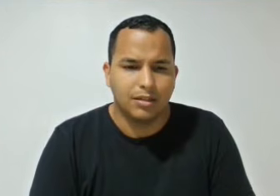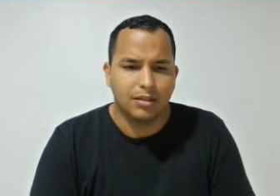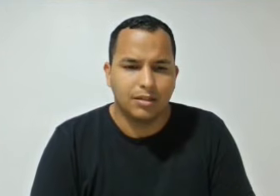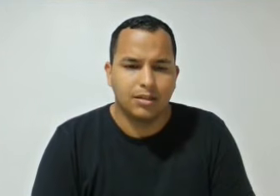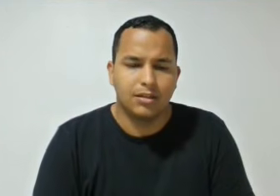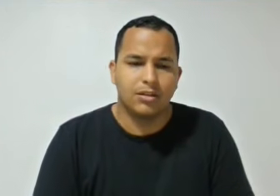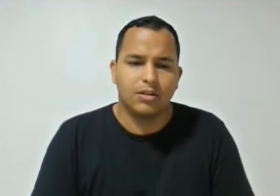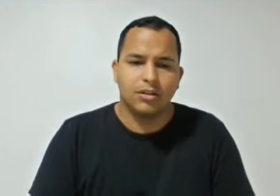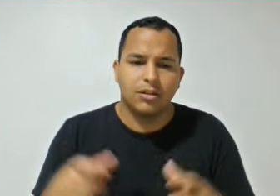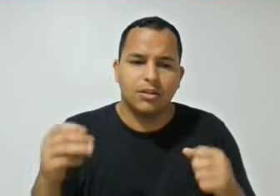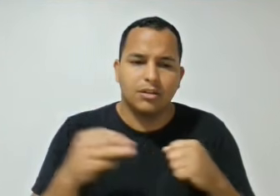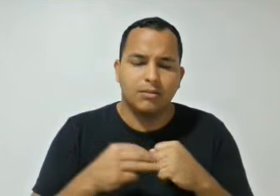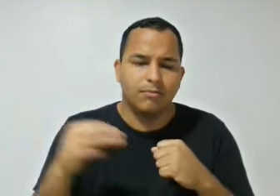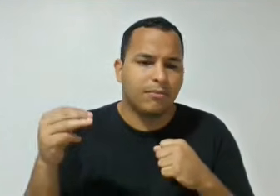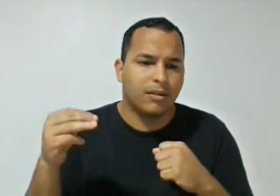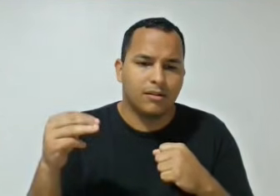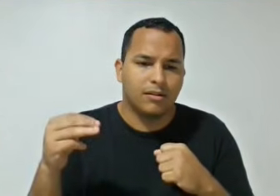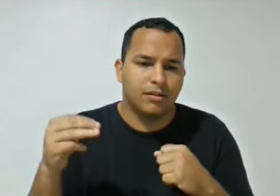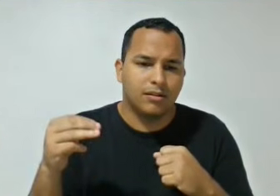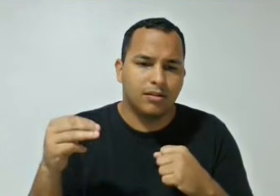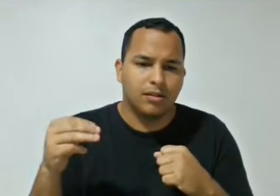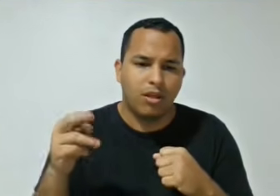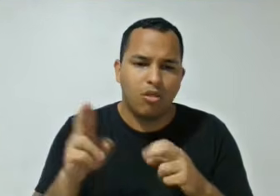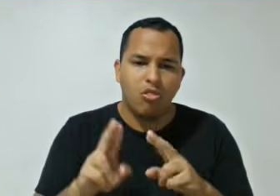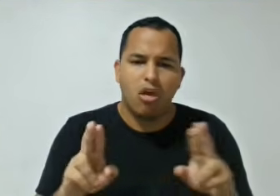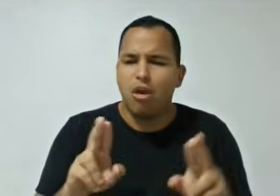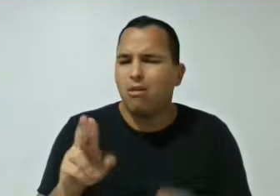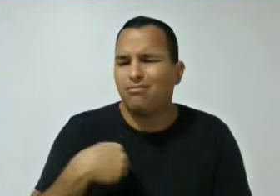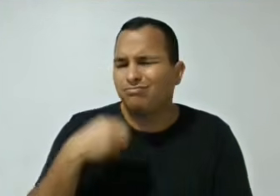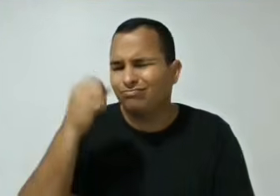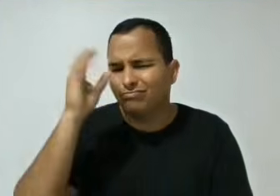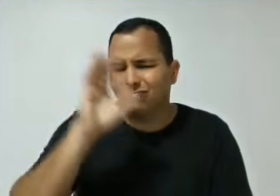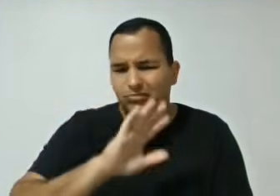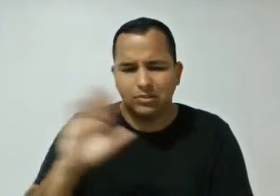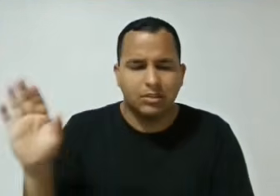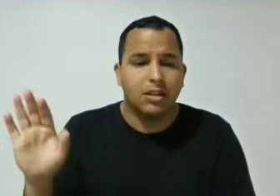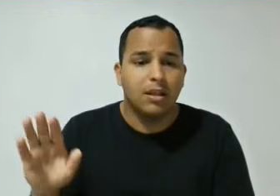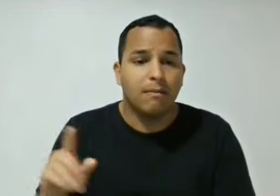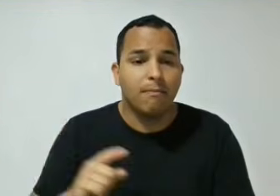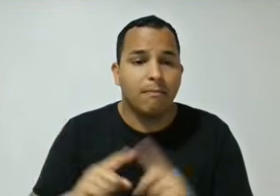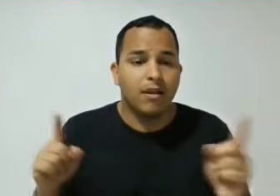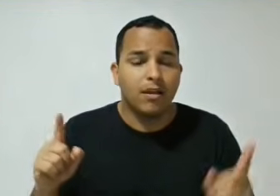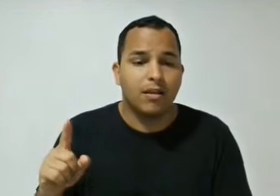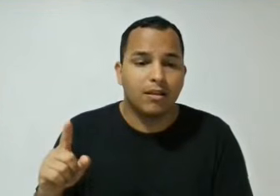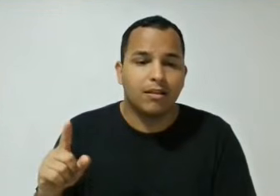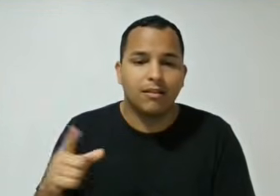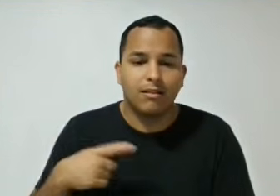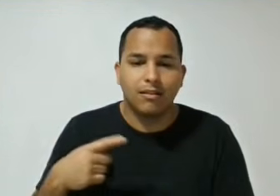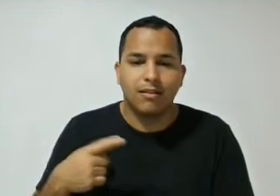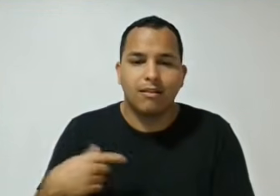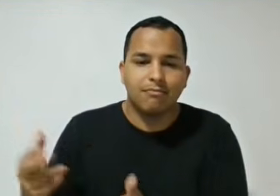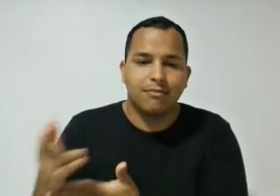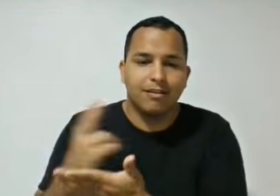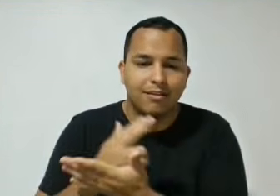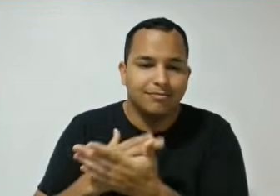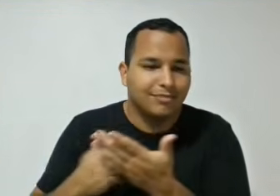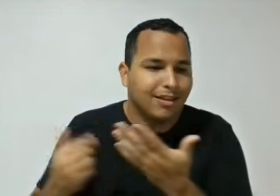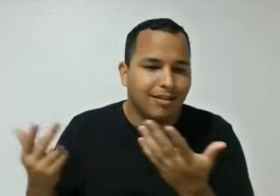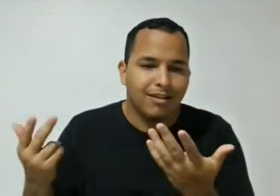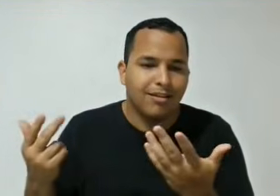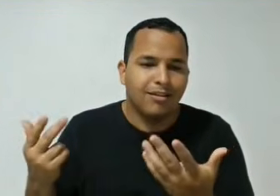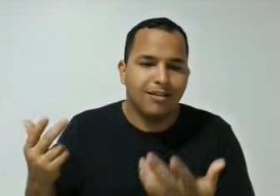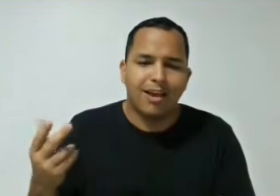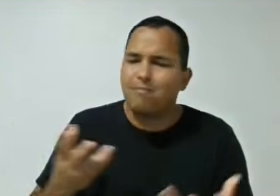mestres que estão aqui, que a gente não vou citar todos os nomes, porque é muita gente, de artistas gráficos. E vai acabar esquecendo algum. É